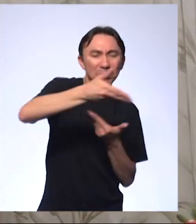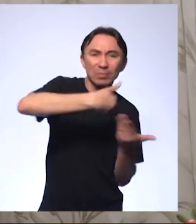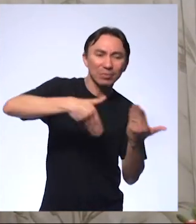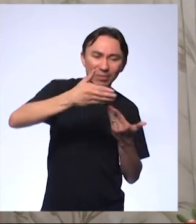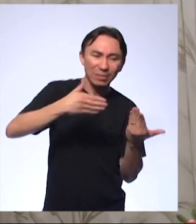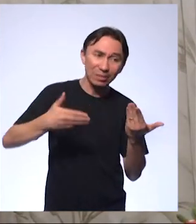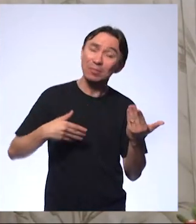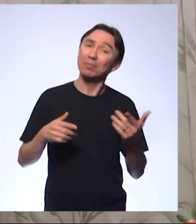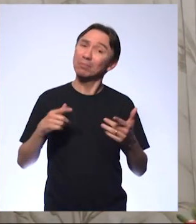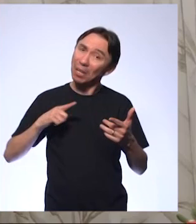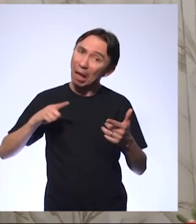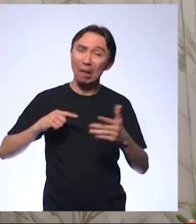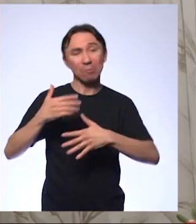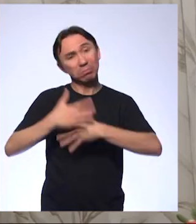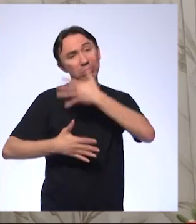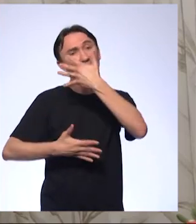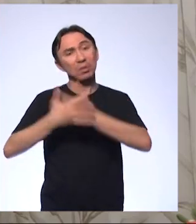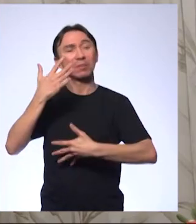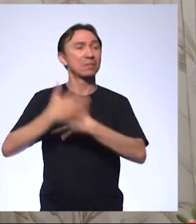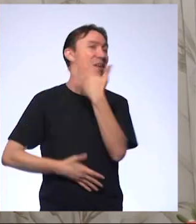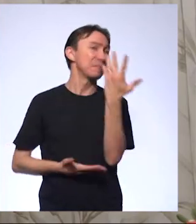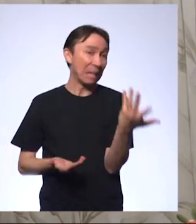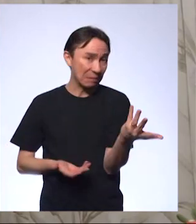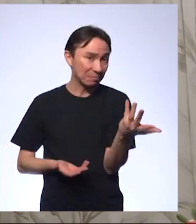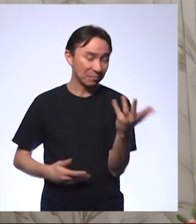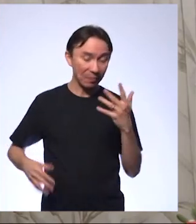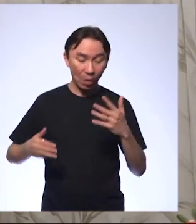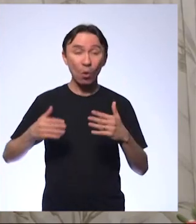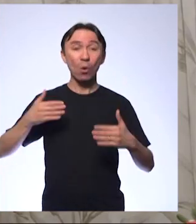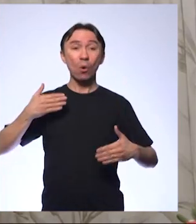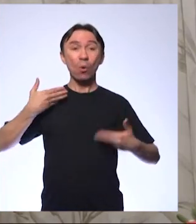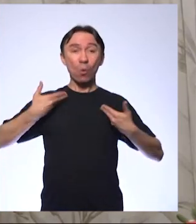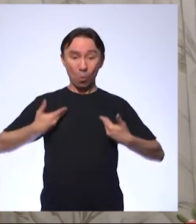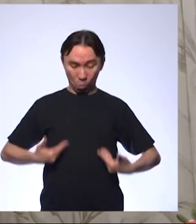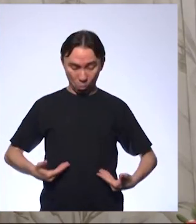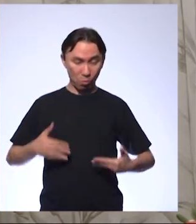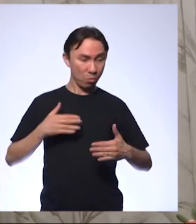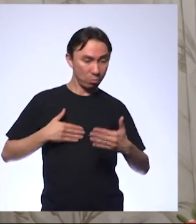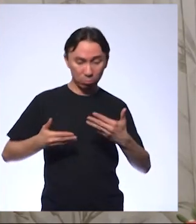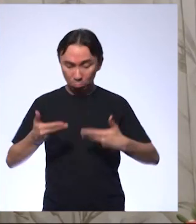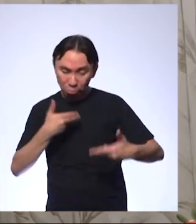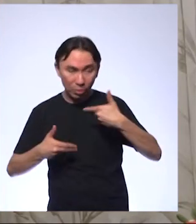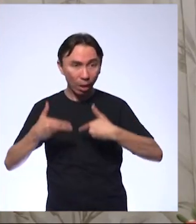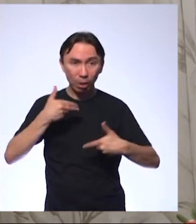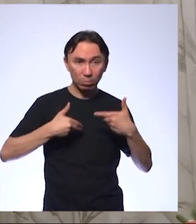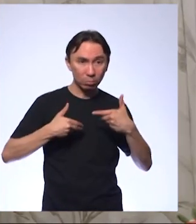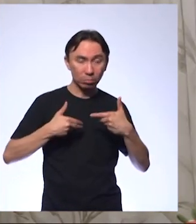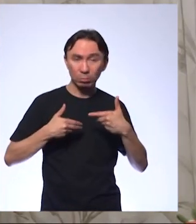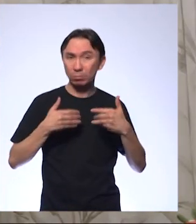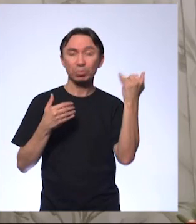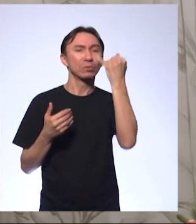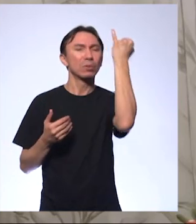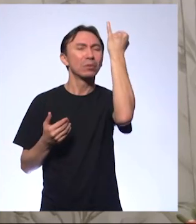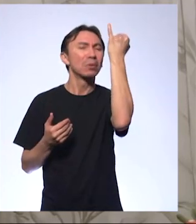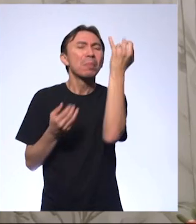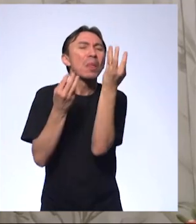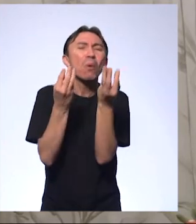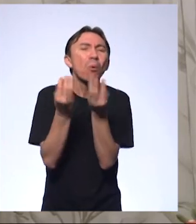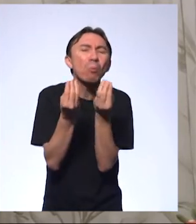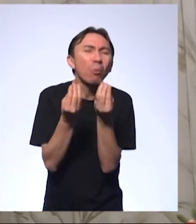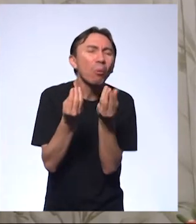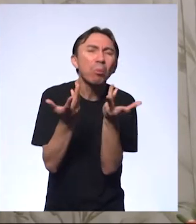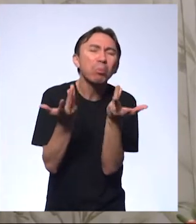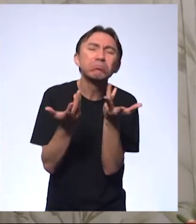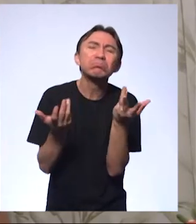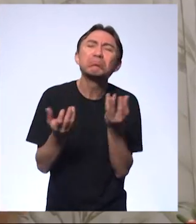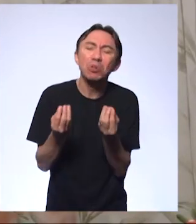nosso corpo, ele é muito importante. E como eu posso cuidar do meu corpo? Bom, existem coisas simples que a gente pode fazer, né, no nosso dia a dia,